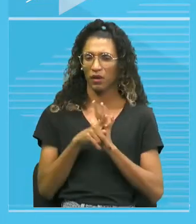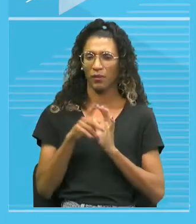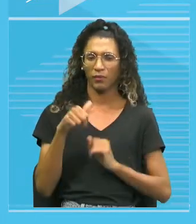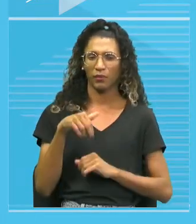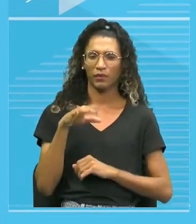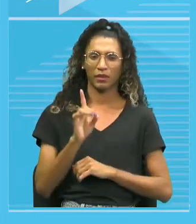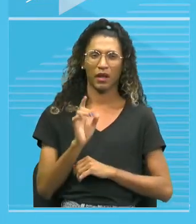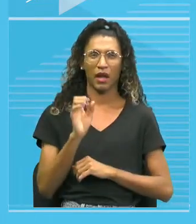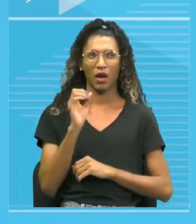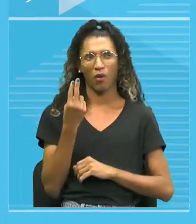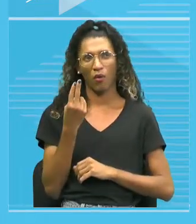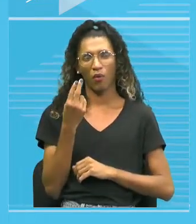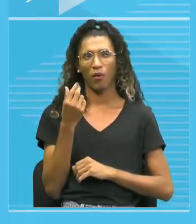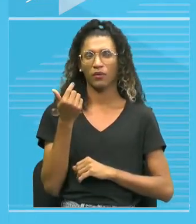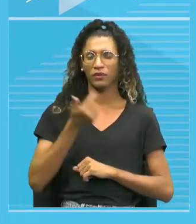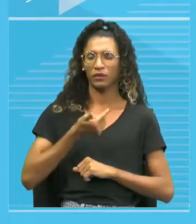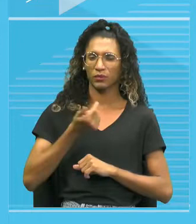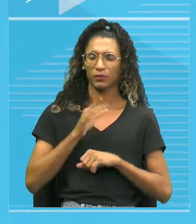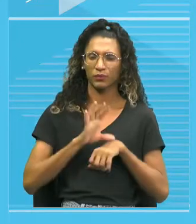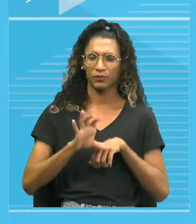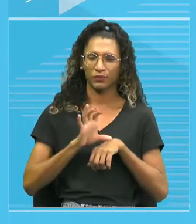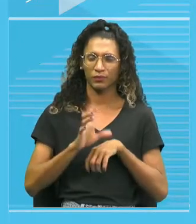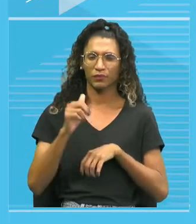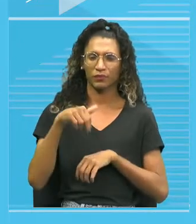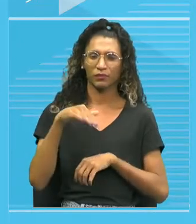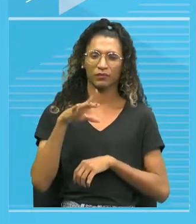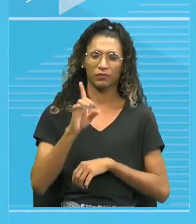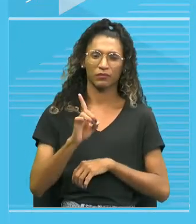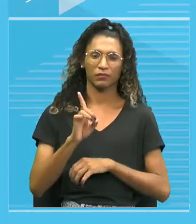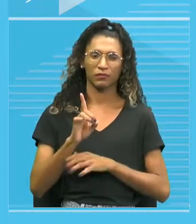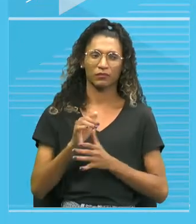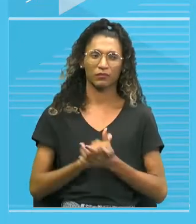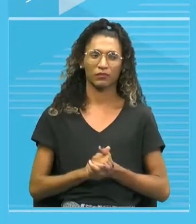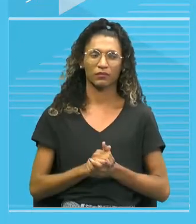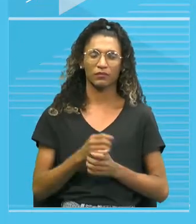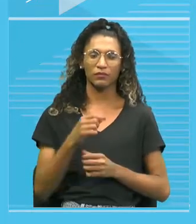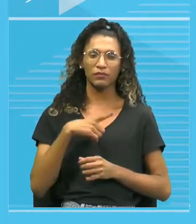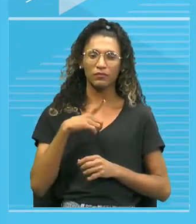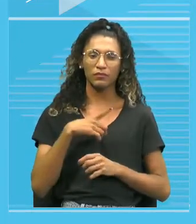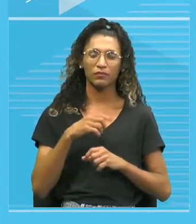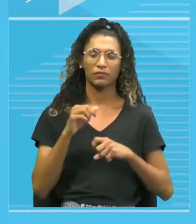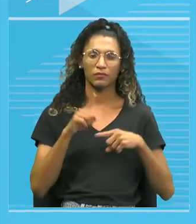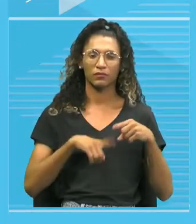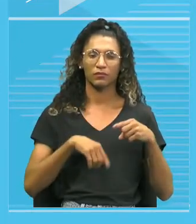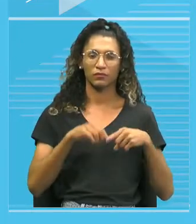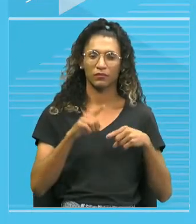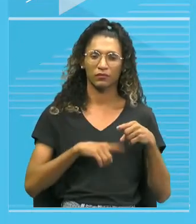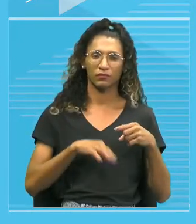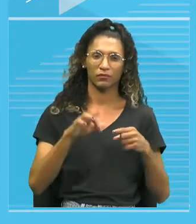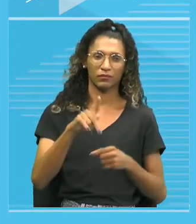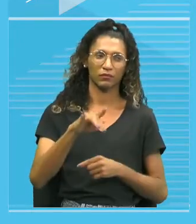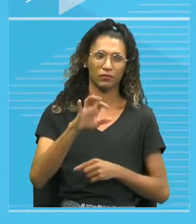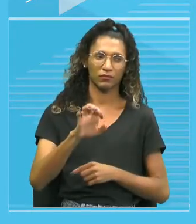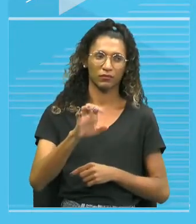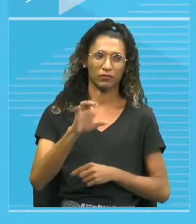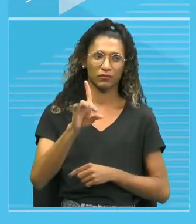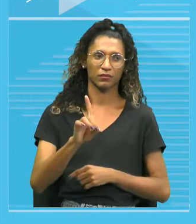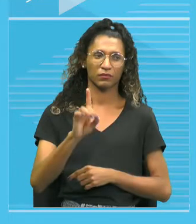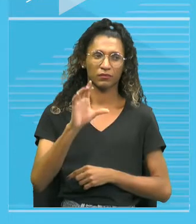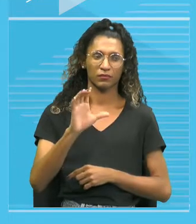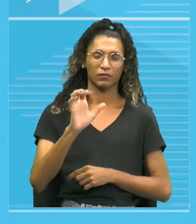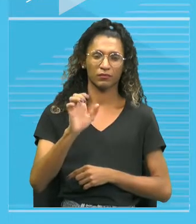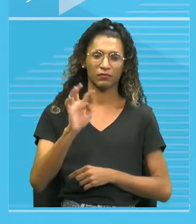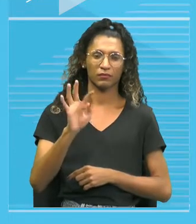ou era o segundo do Nordeste, se eu não me engano, um aparelho chamado PET-CT. PET-CT. Assim,